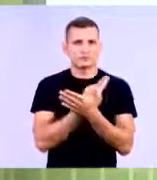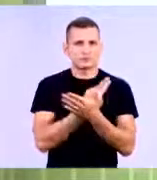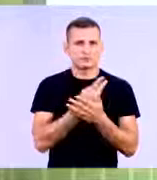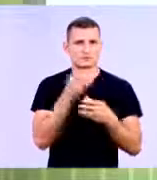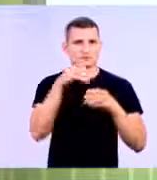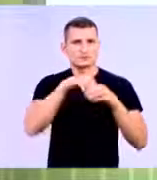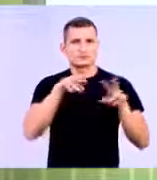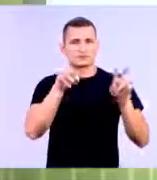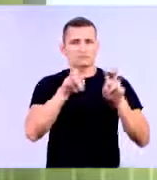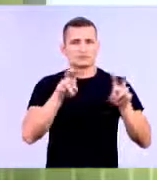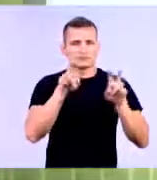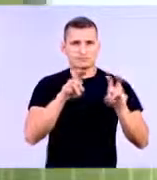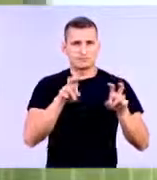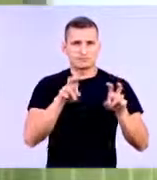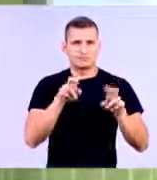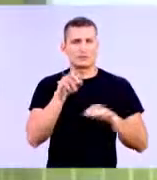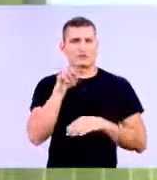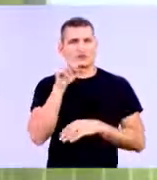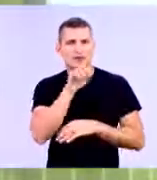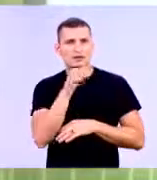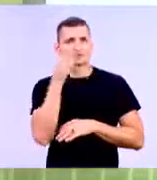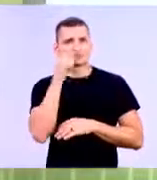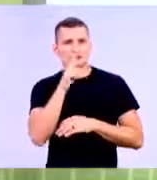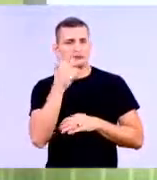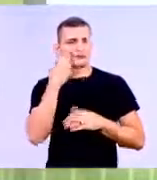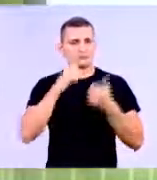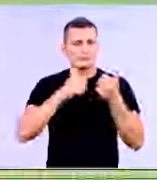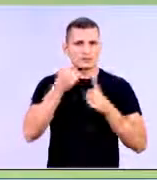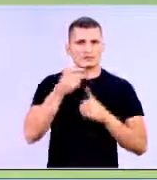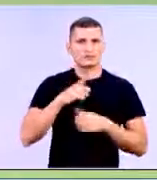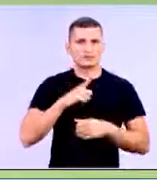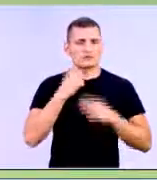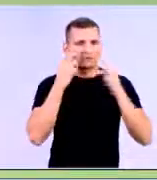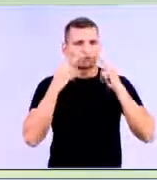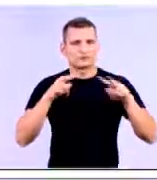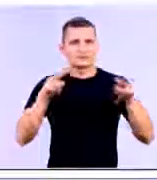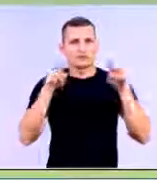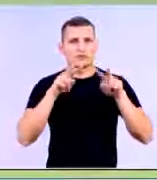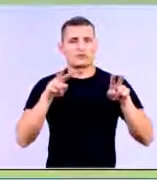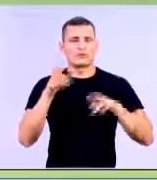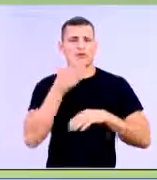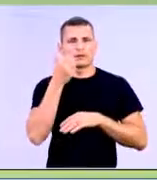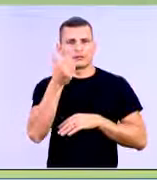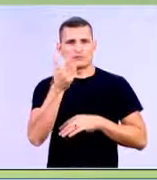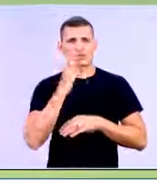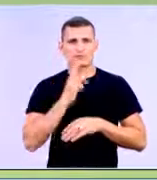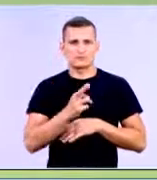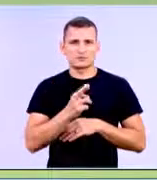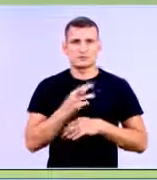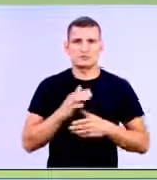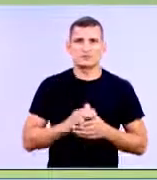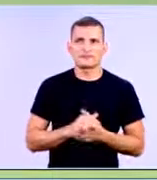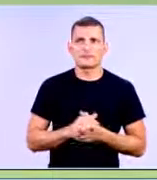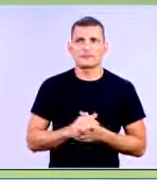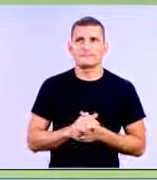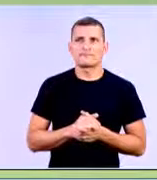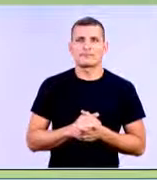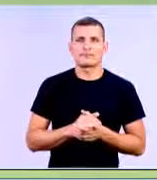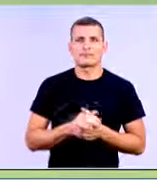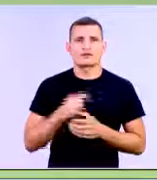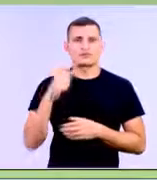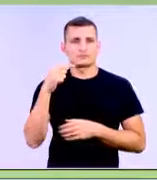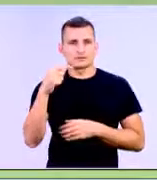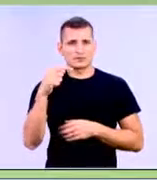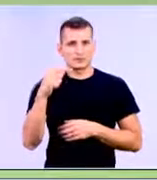na máquina. E aí ele consegue avaliar e ter uma visão melhor dos resultados, certo? Desvantagens